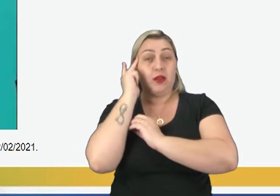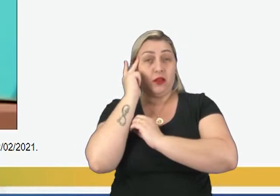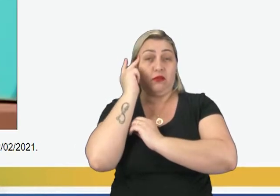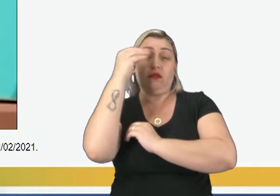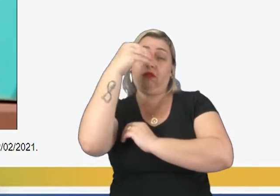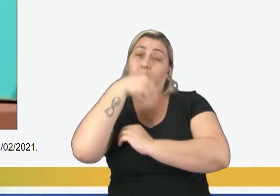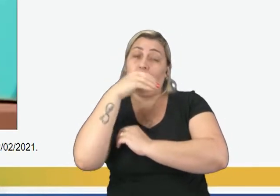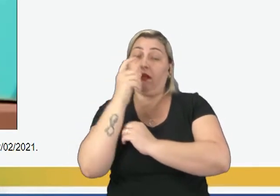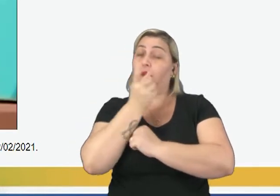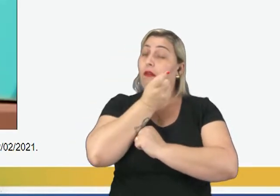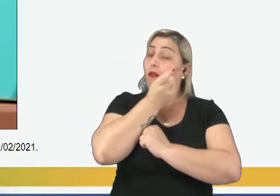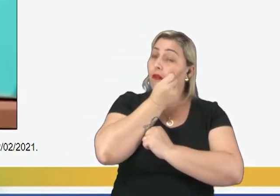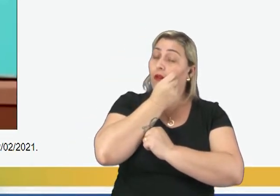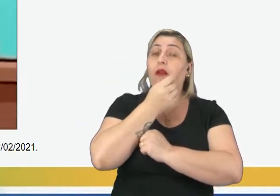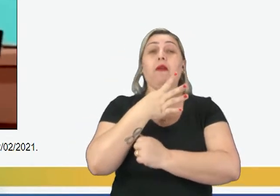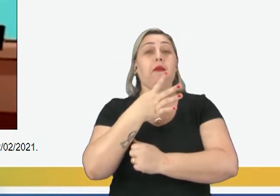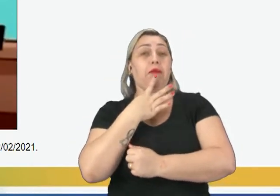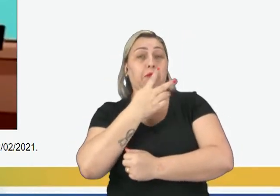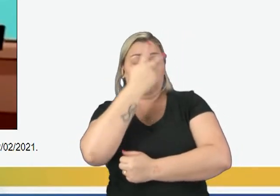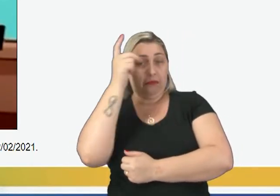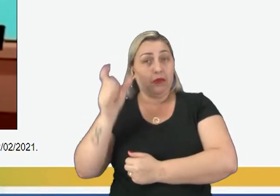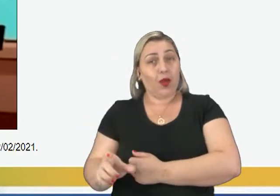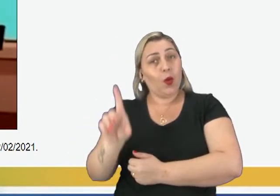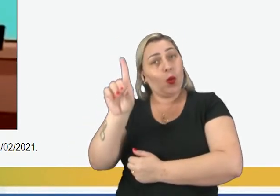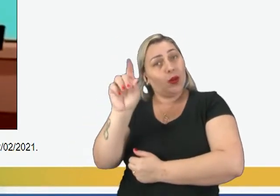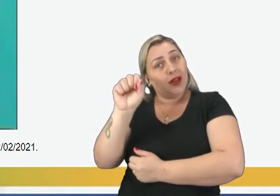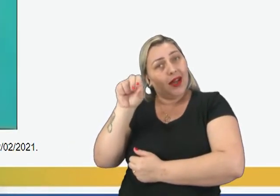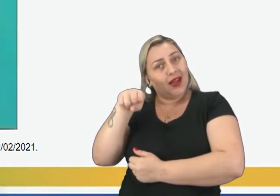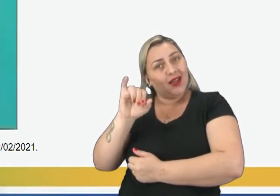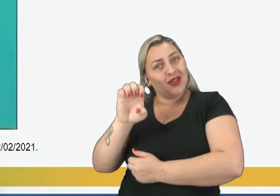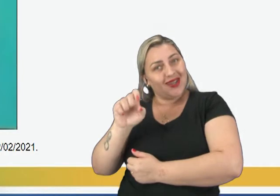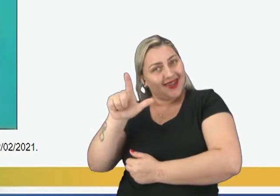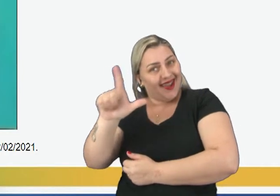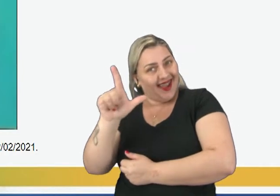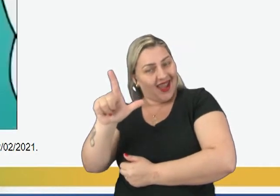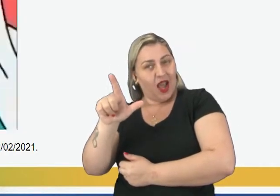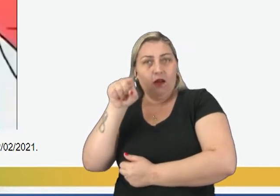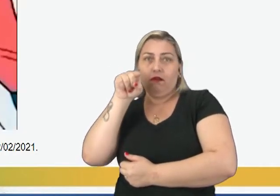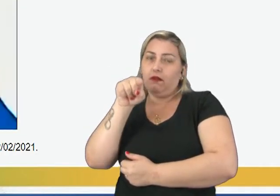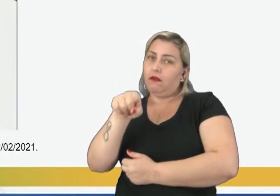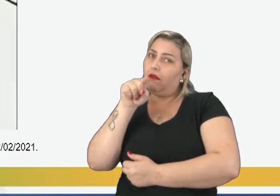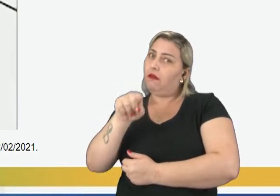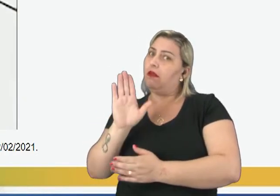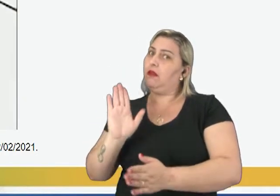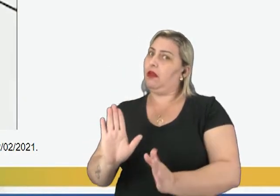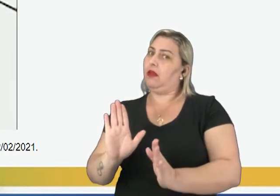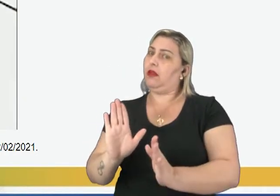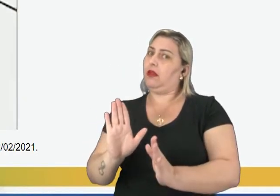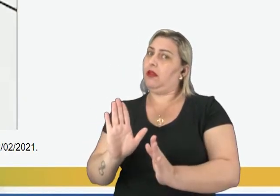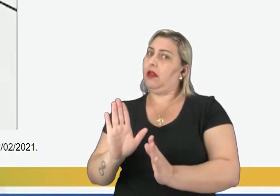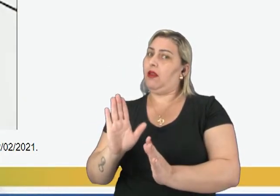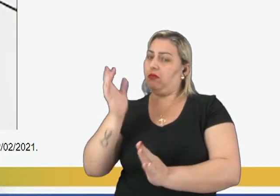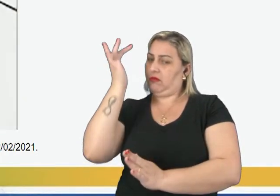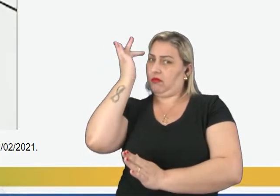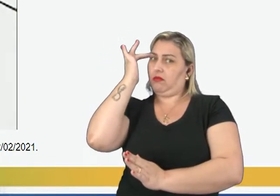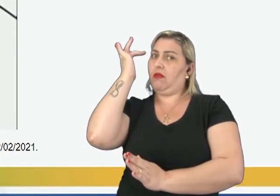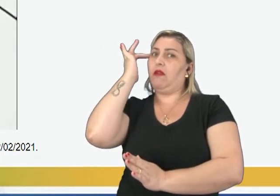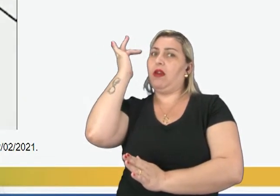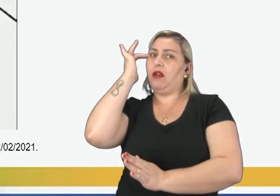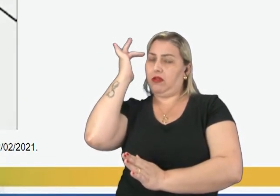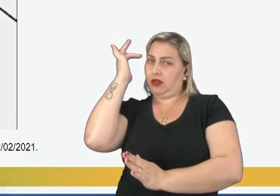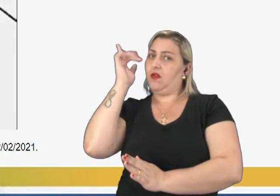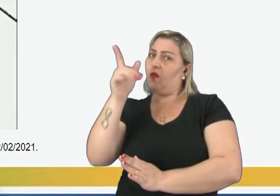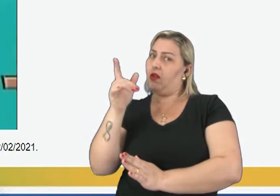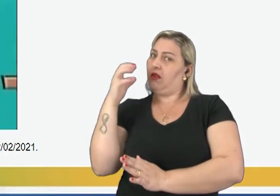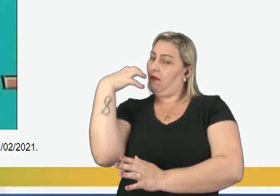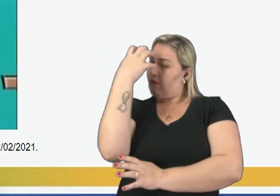e sonolentas. Eu conheço alguém assim. O Daniel Dentinho. Você pega tanto no pé do Daniel que eu já estou desconfiada que você